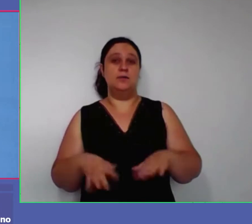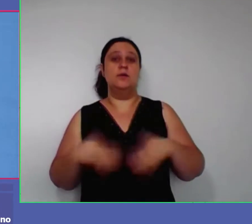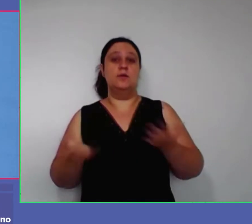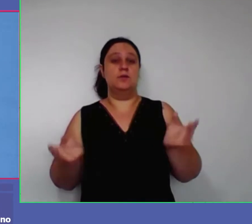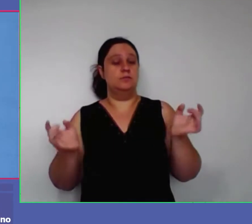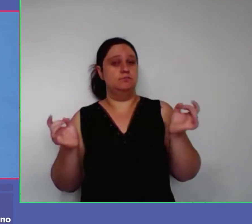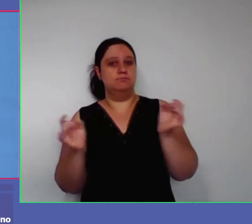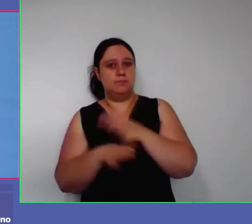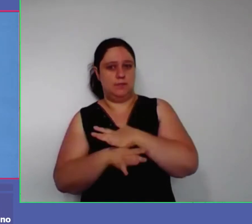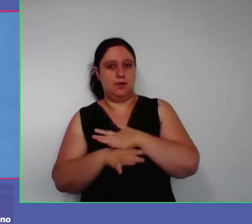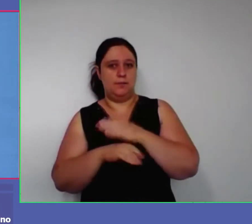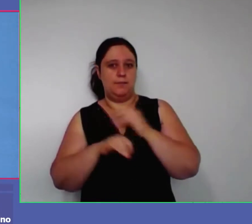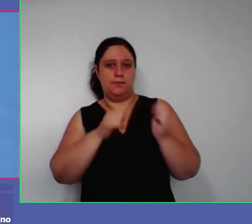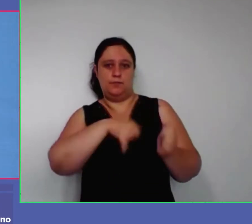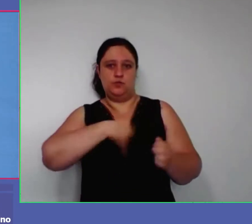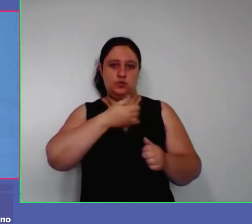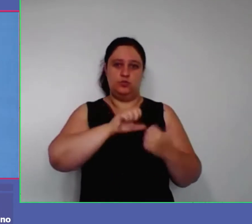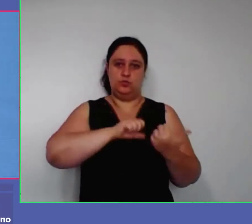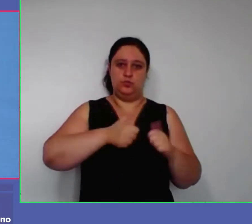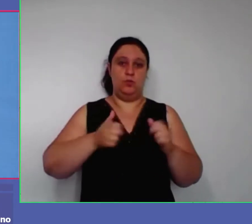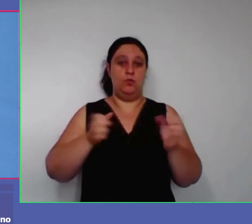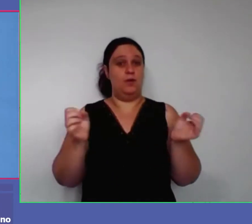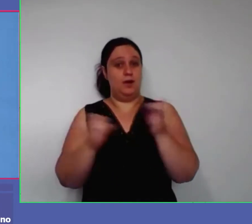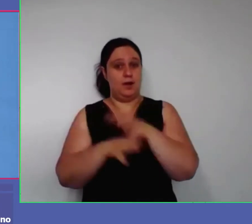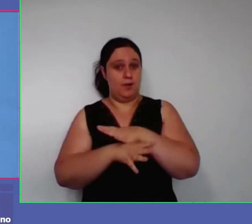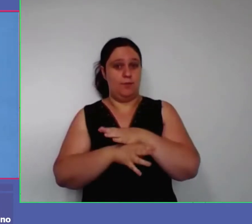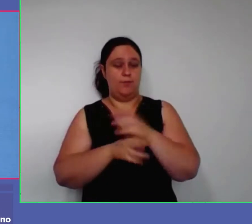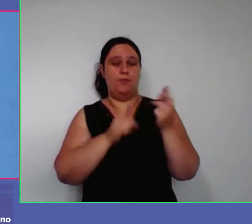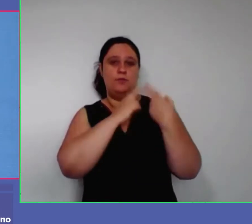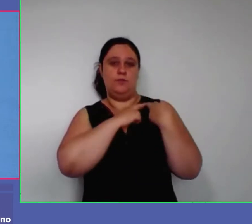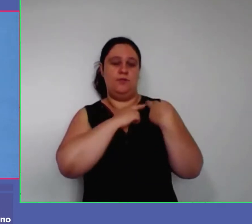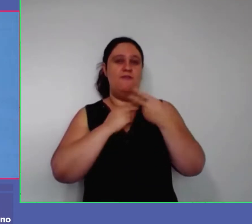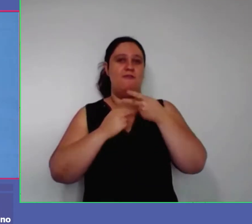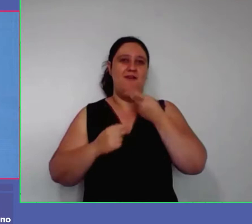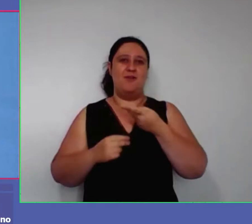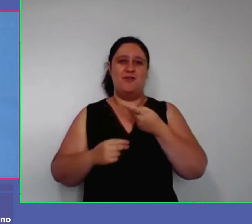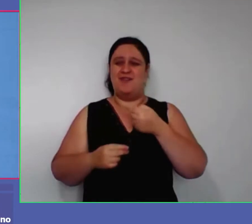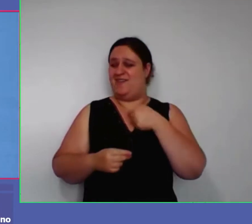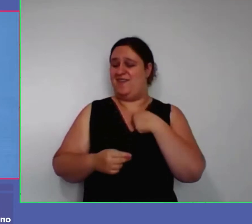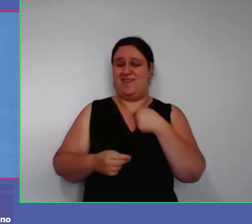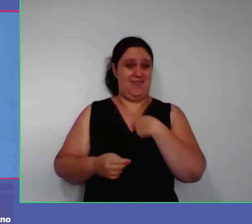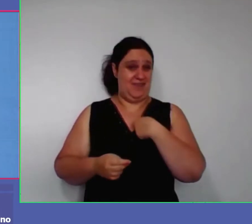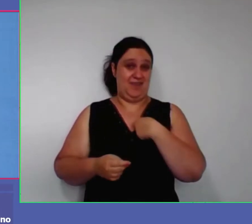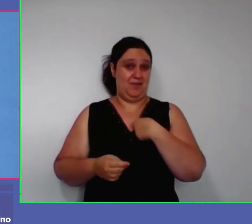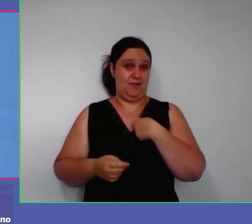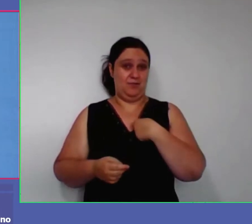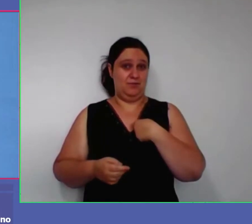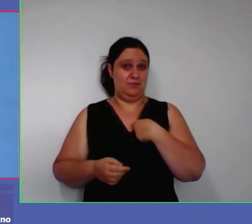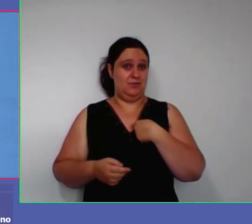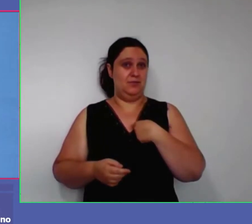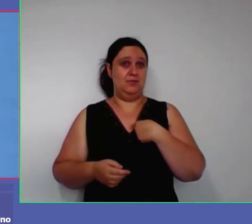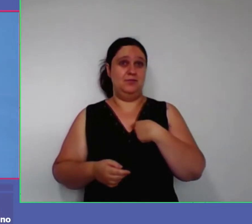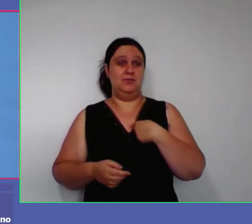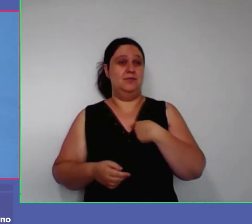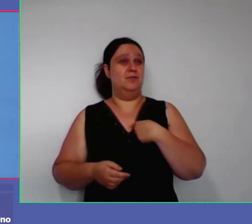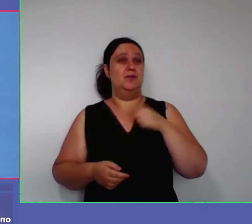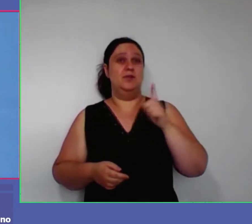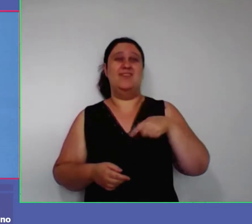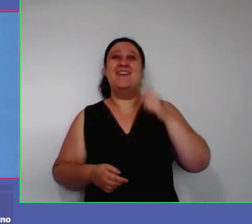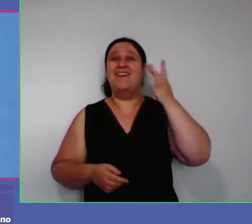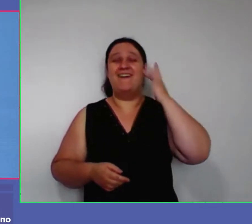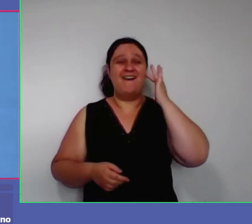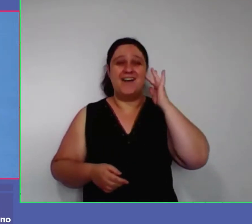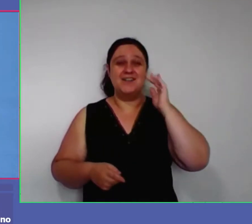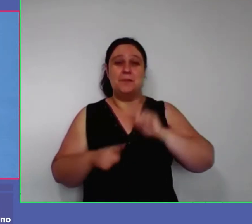a sua carreira, dizia: não sou quem supondes, mas após mim vem aquele de